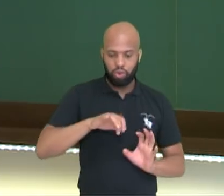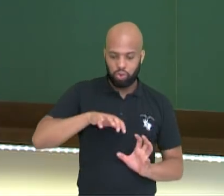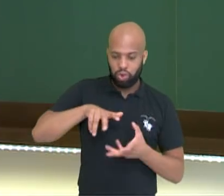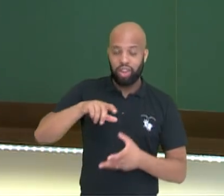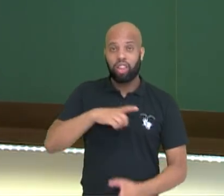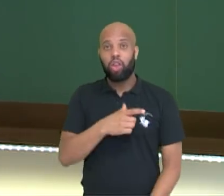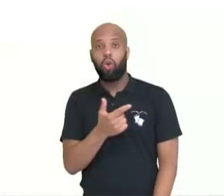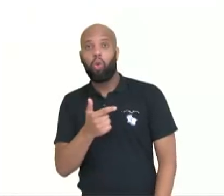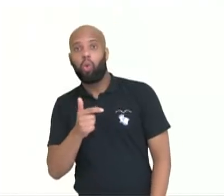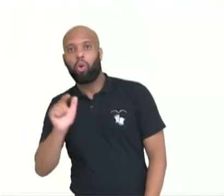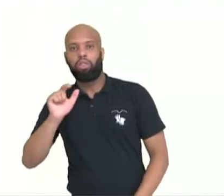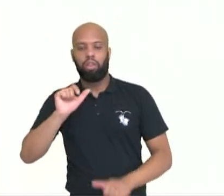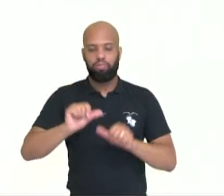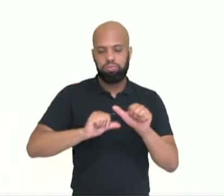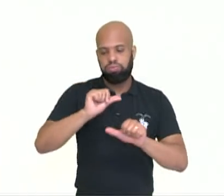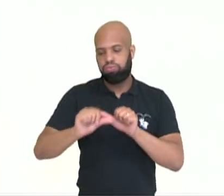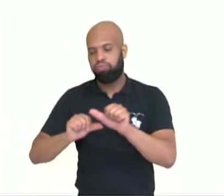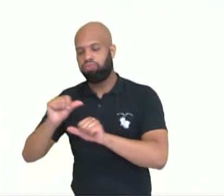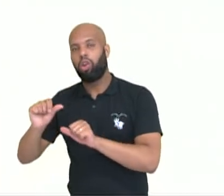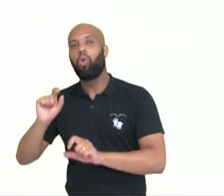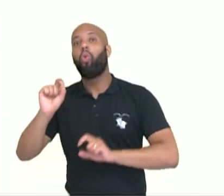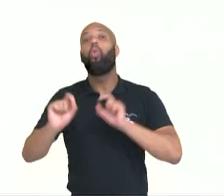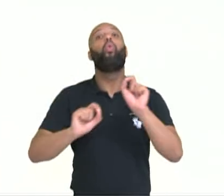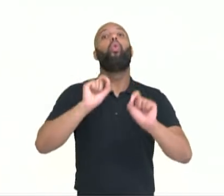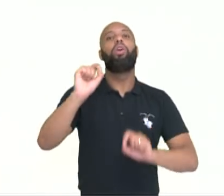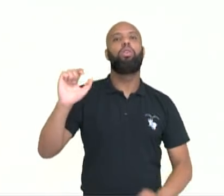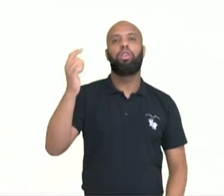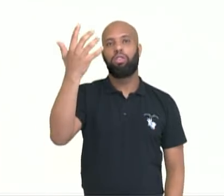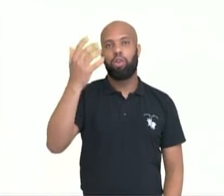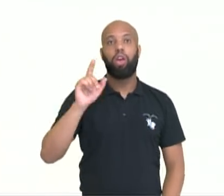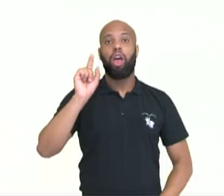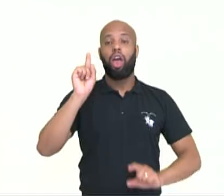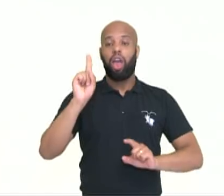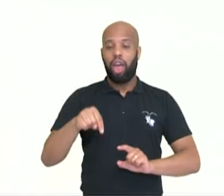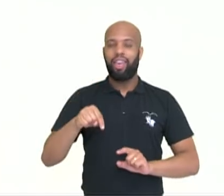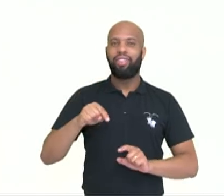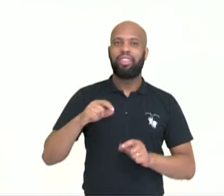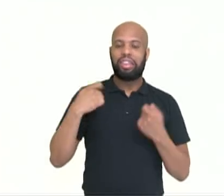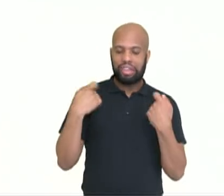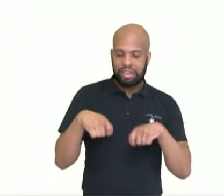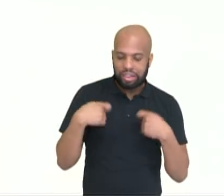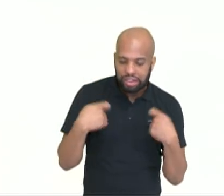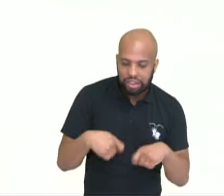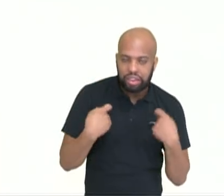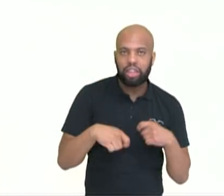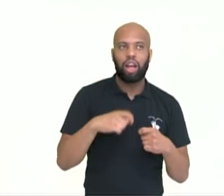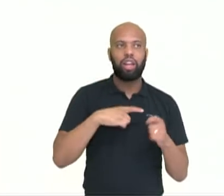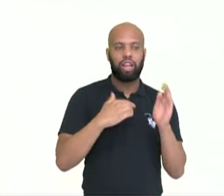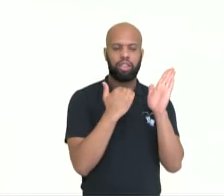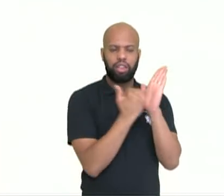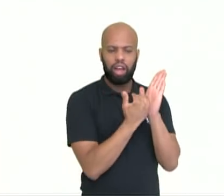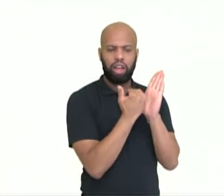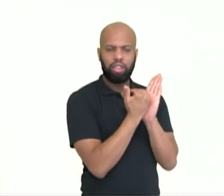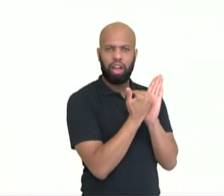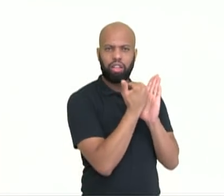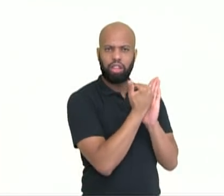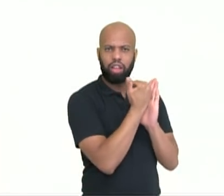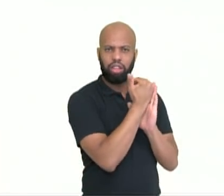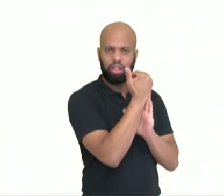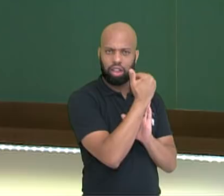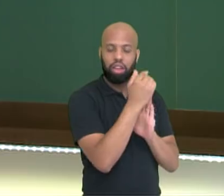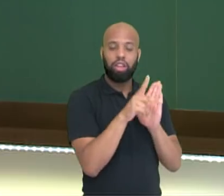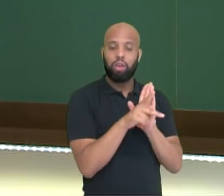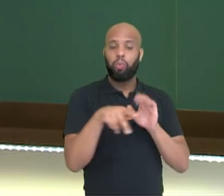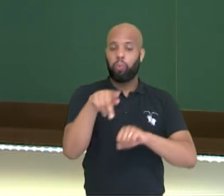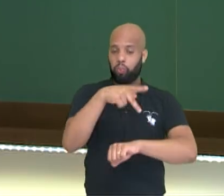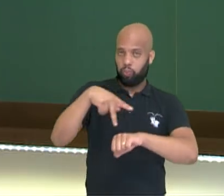mudanças feitas pela nova ordem mundial foram o quê? A necessidade de reclassificar a hierarquia entre os estados nacionais.